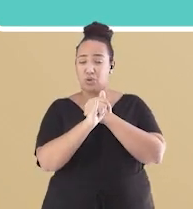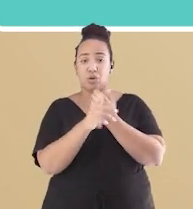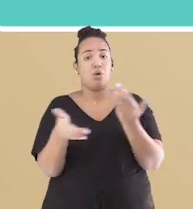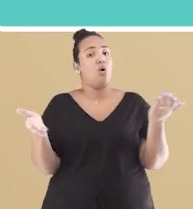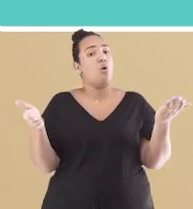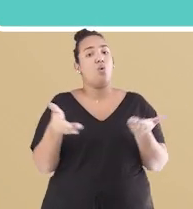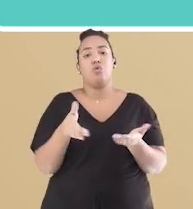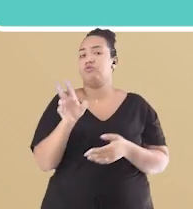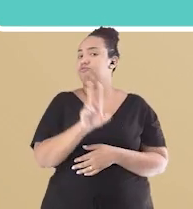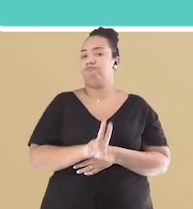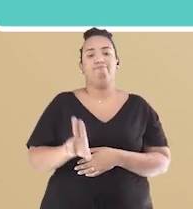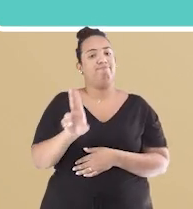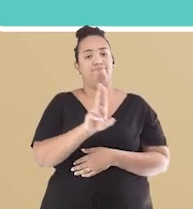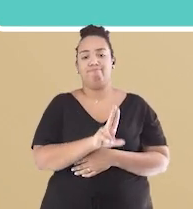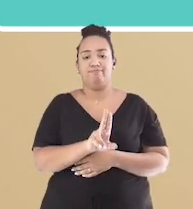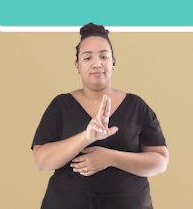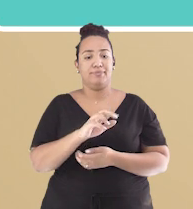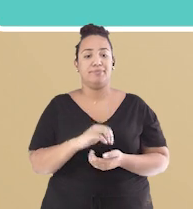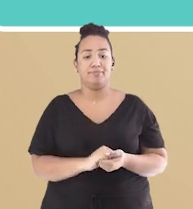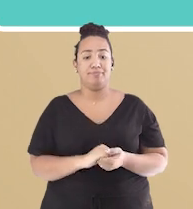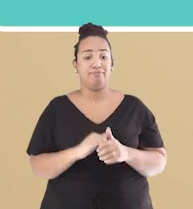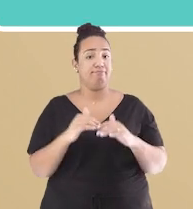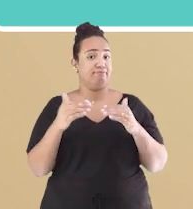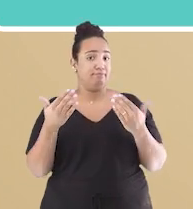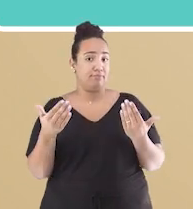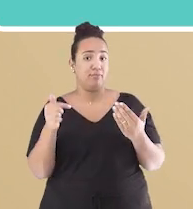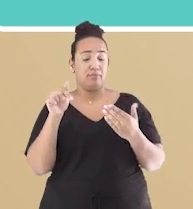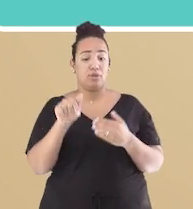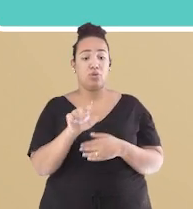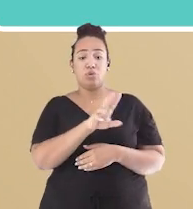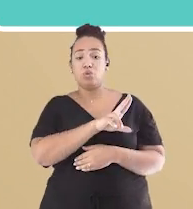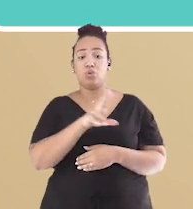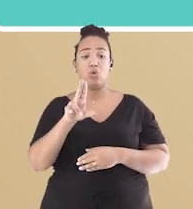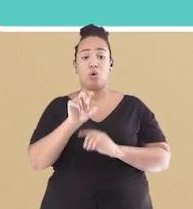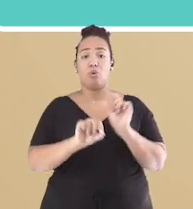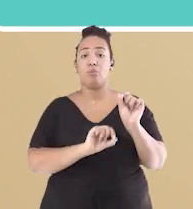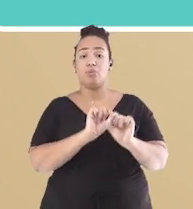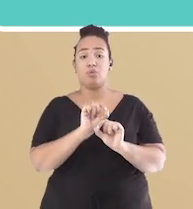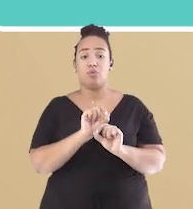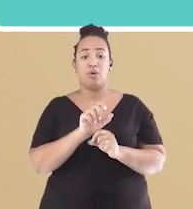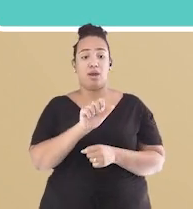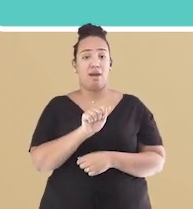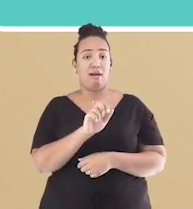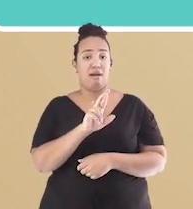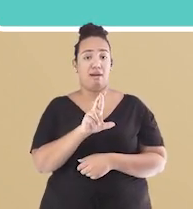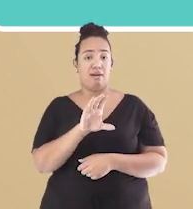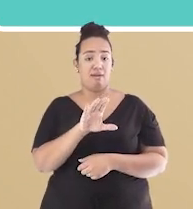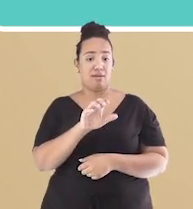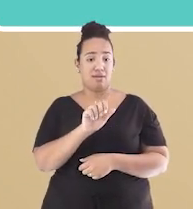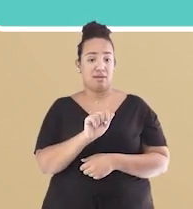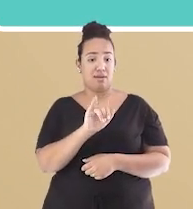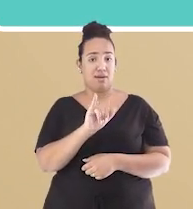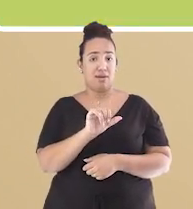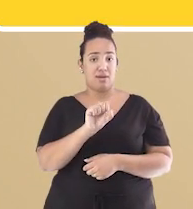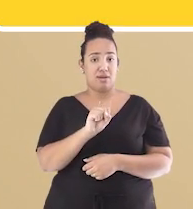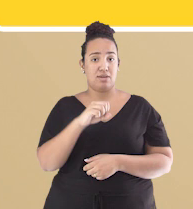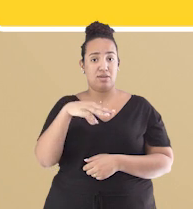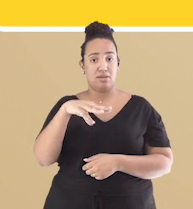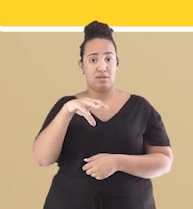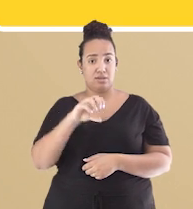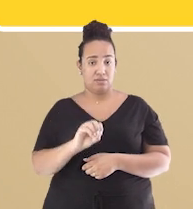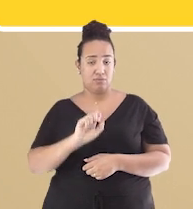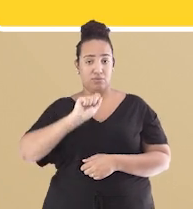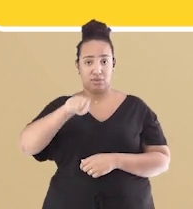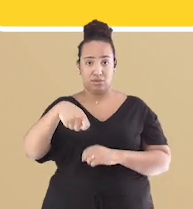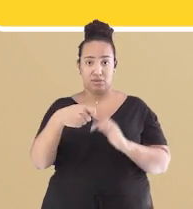é, ficaram arcaicas. A esse fenômeno damos o nome de arcaísmo.